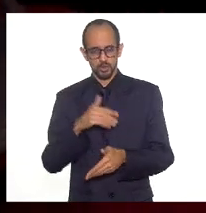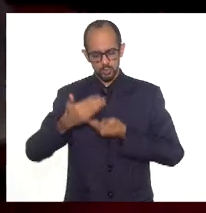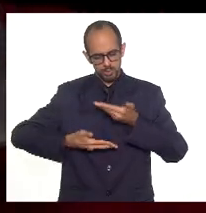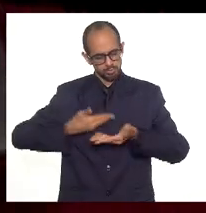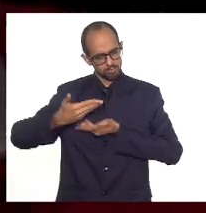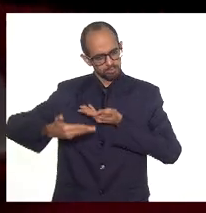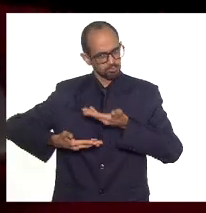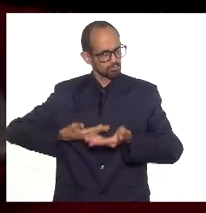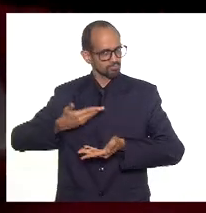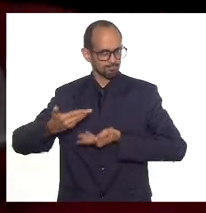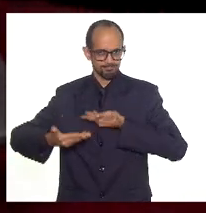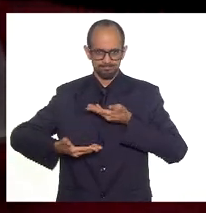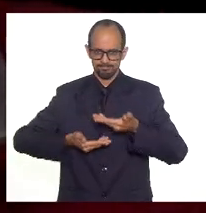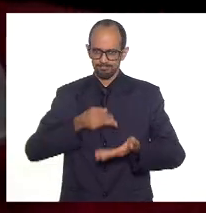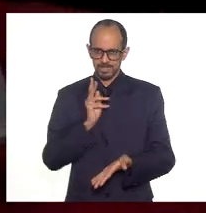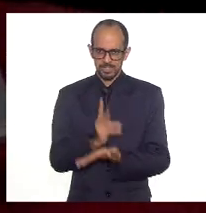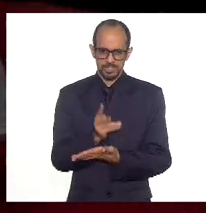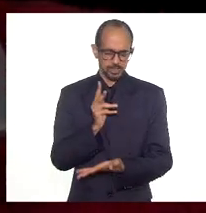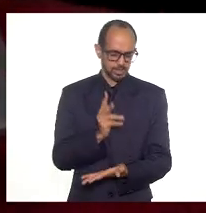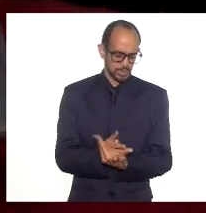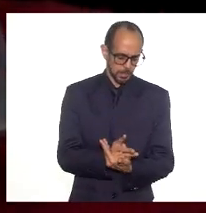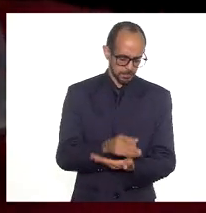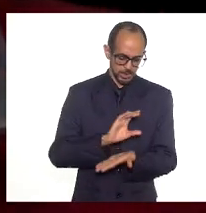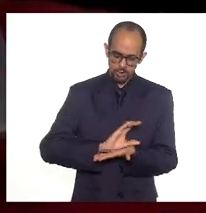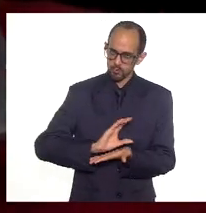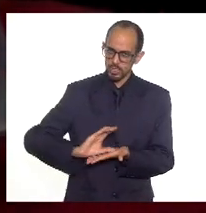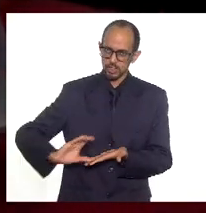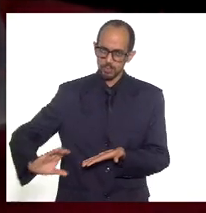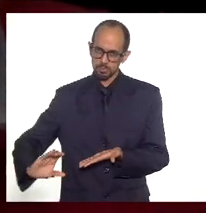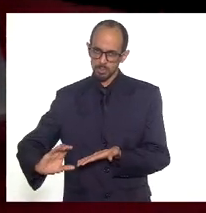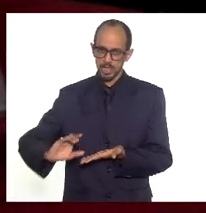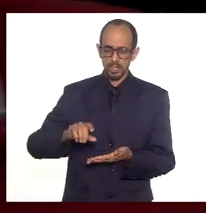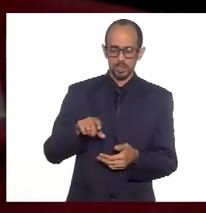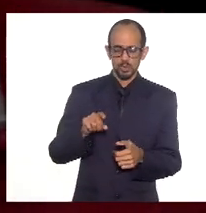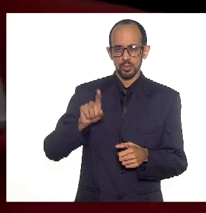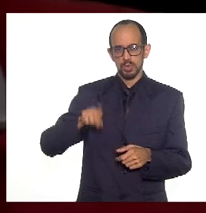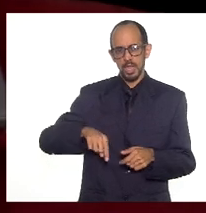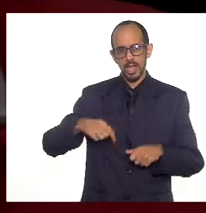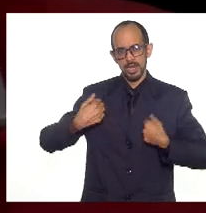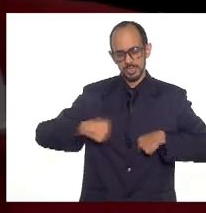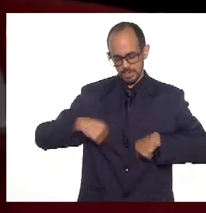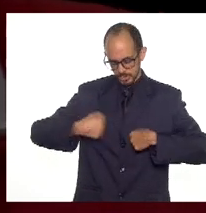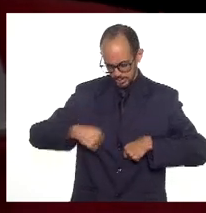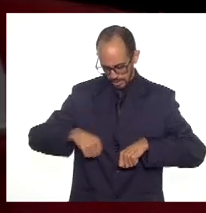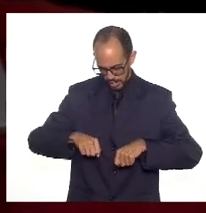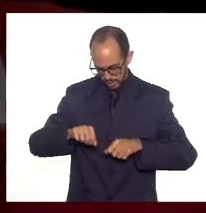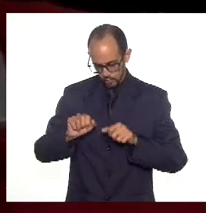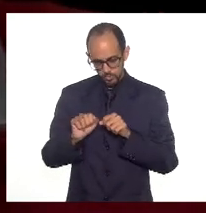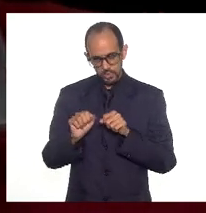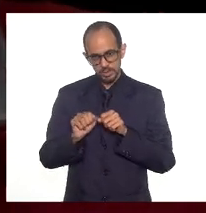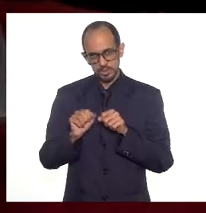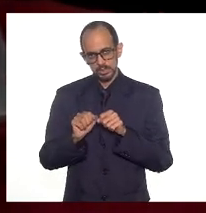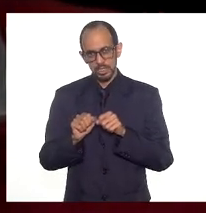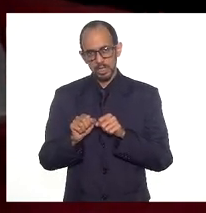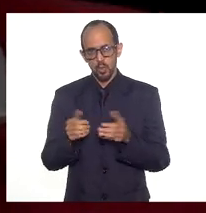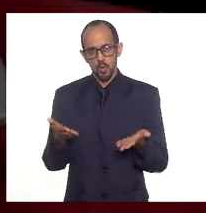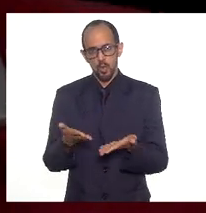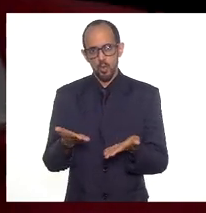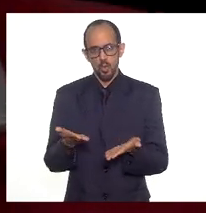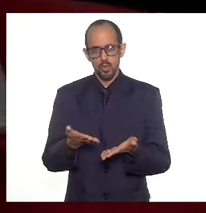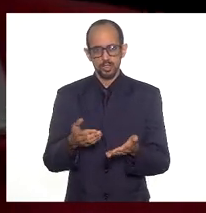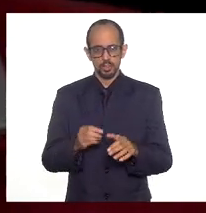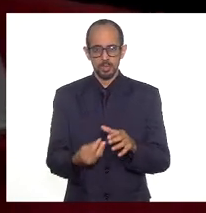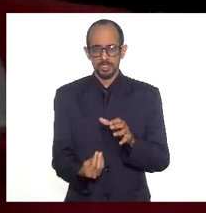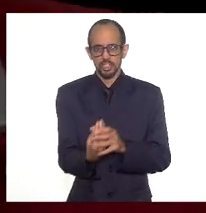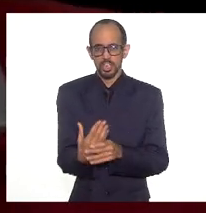uma mão dupla. Esse investimento que é necessário que seja feito hoje em dia, né, para